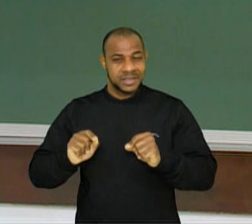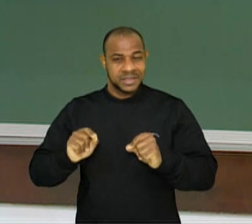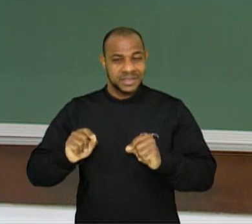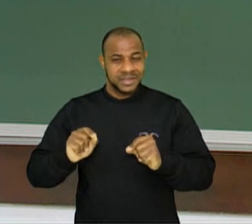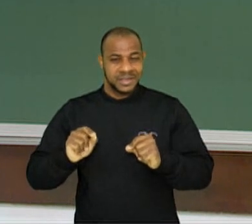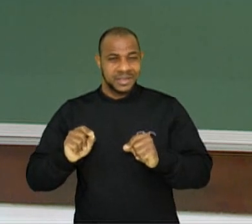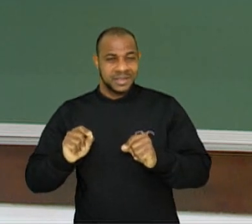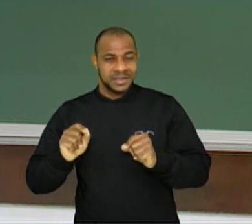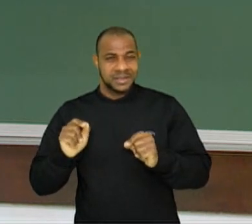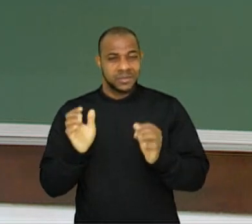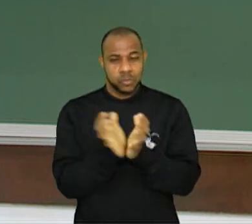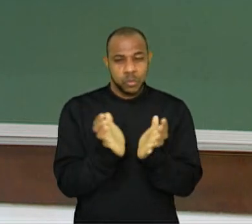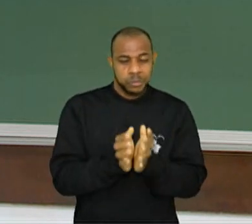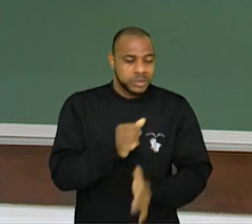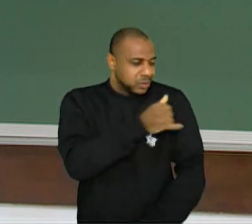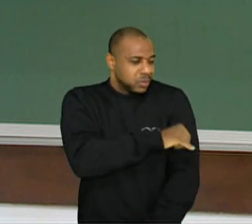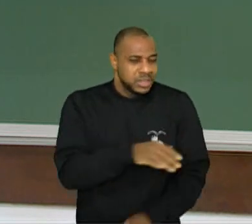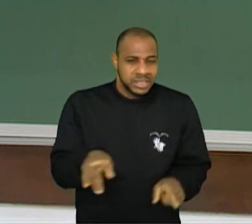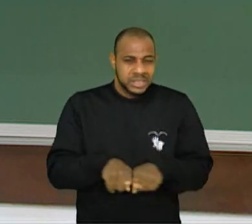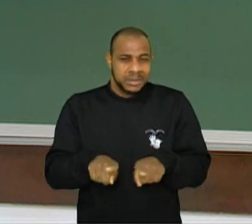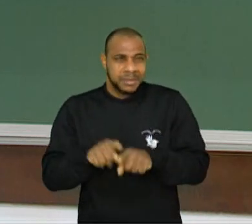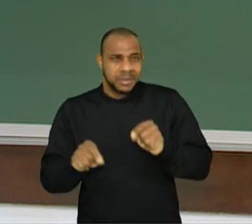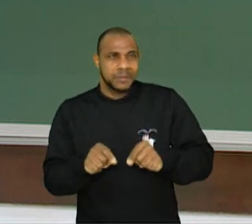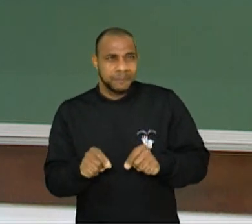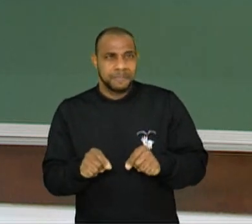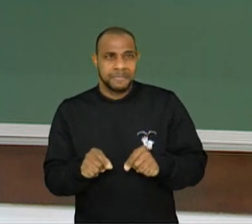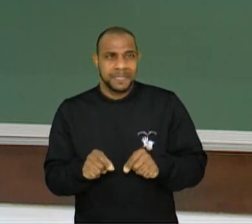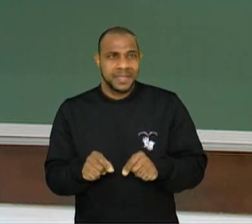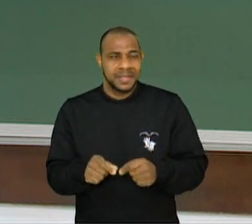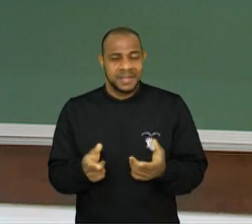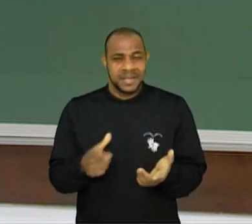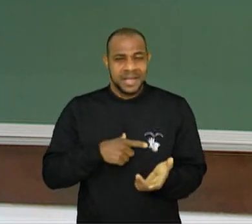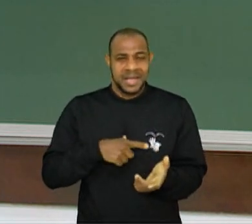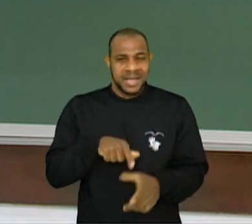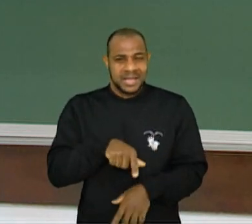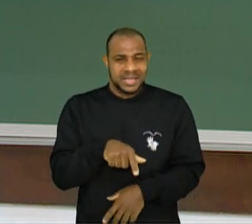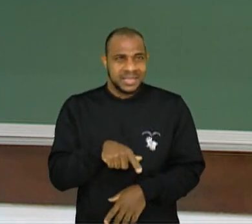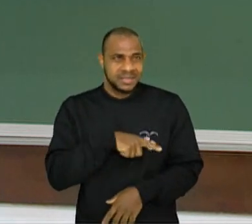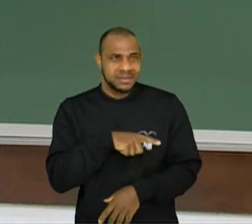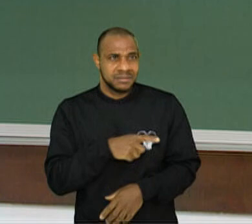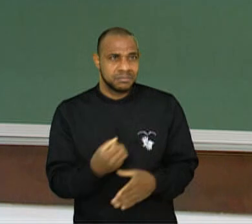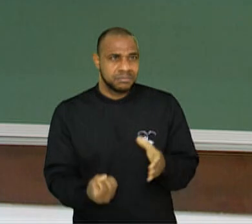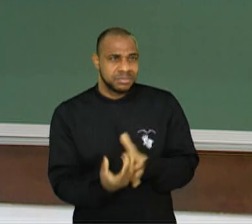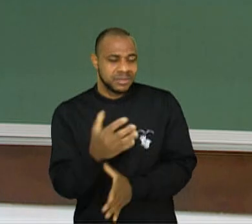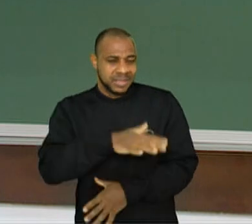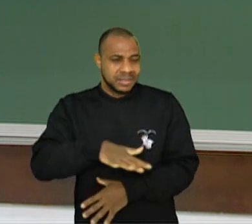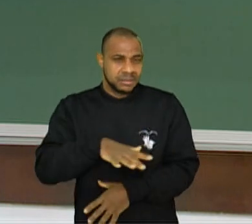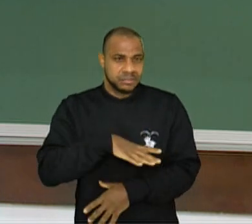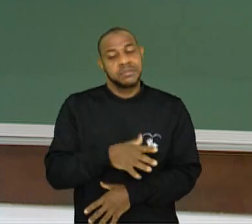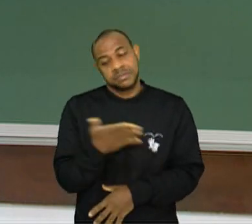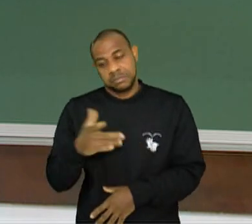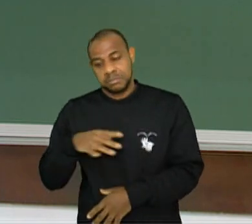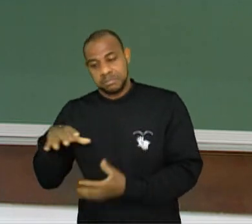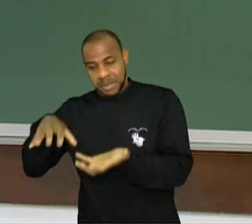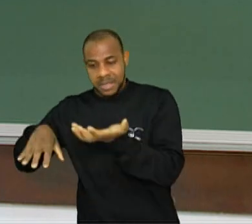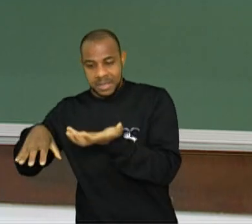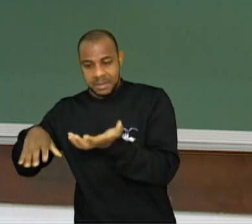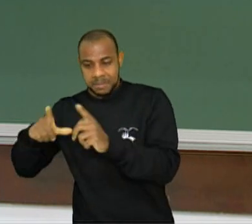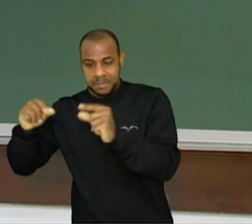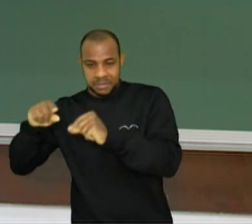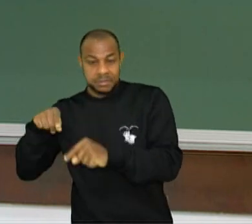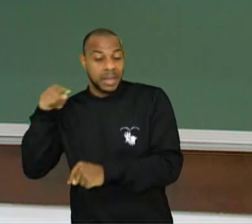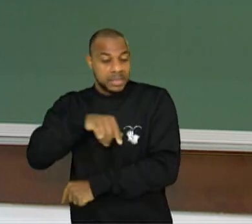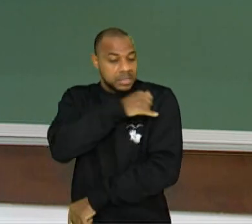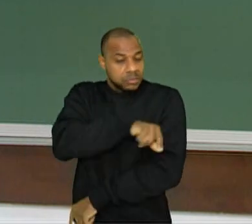era uma sede de governo importante, ainda nós temos já Brasília, sim, mas o Rio